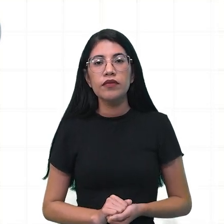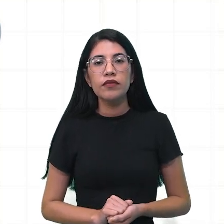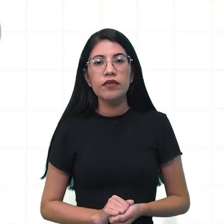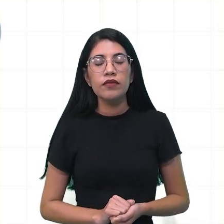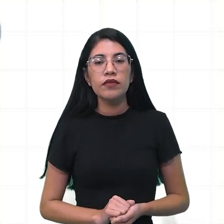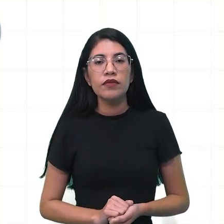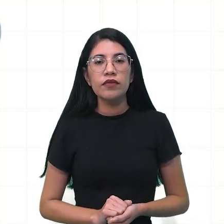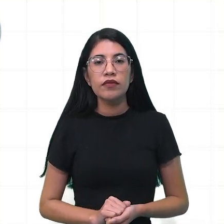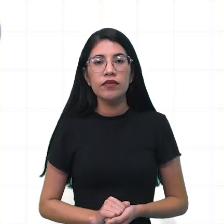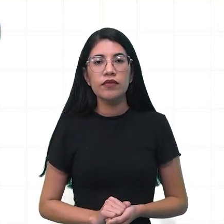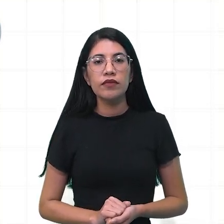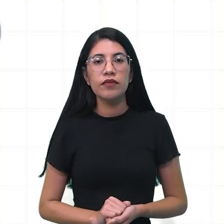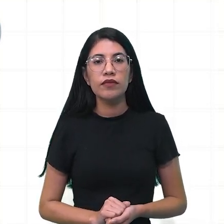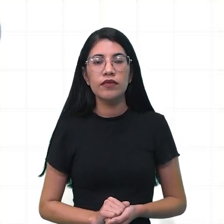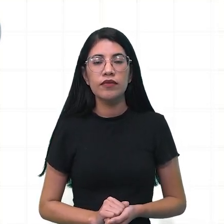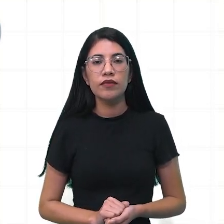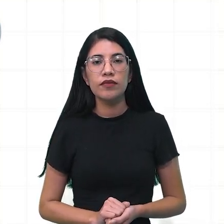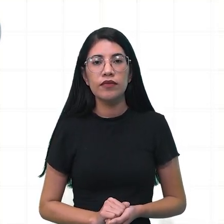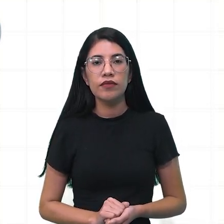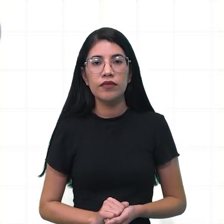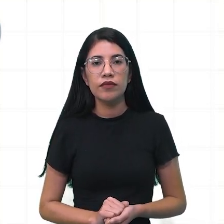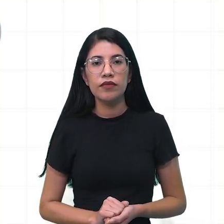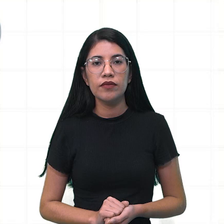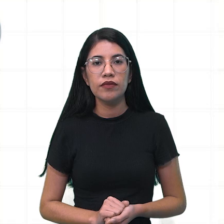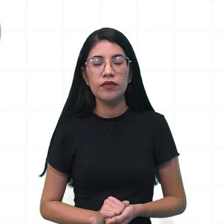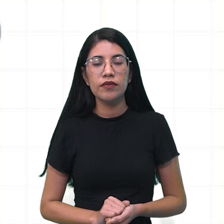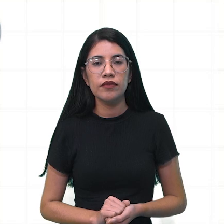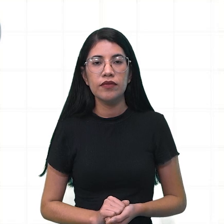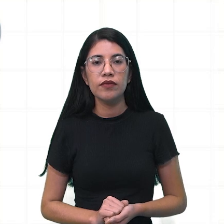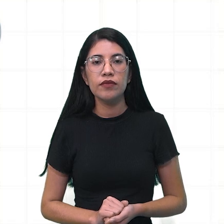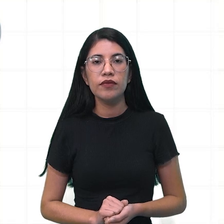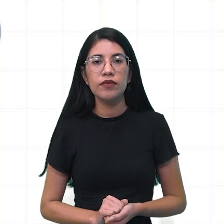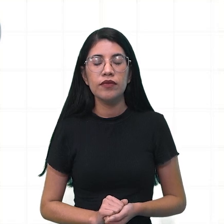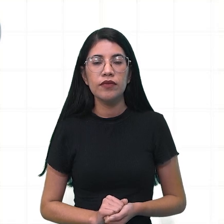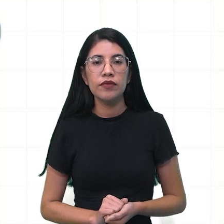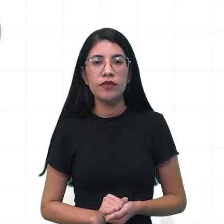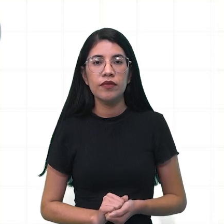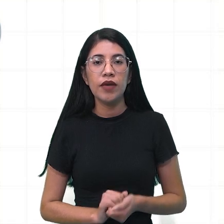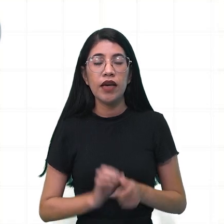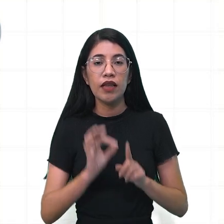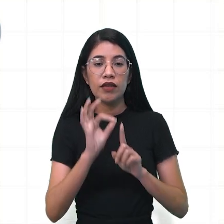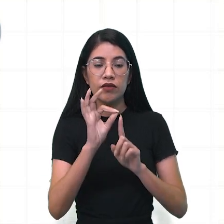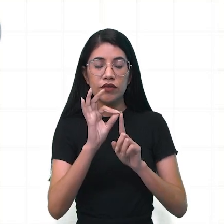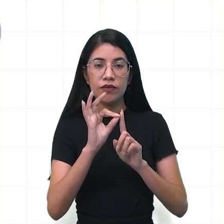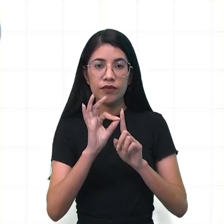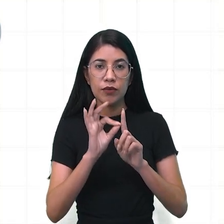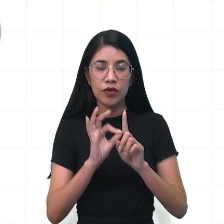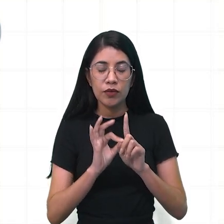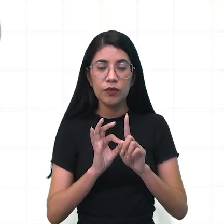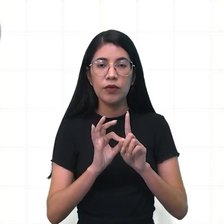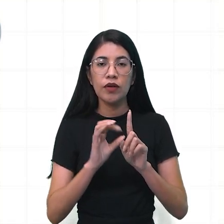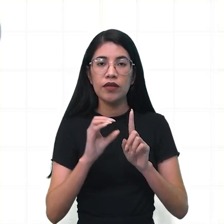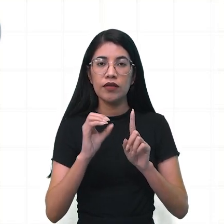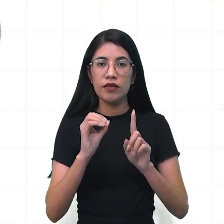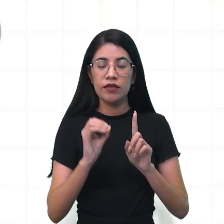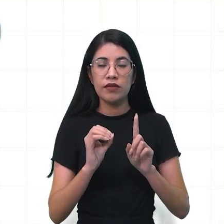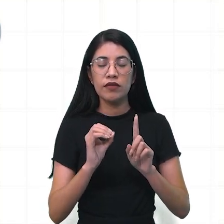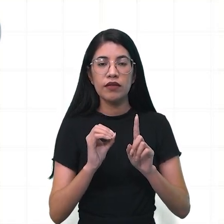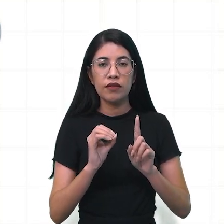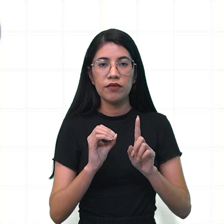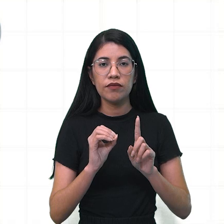grauzinho 1 gra C aí ela caiu até zero não